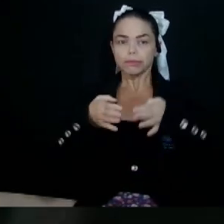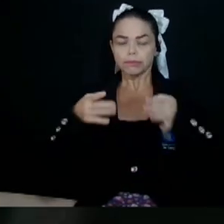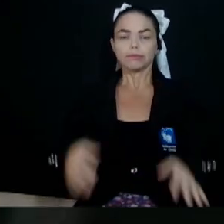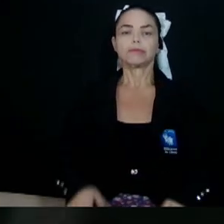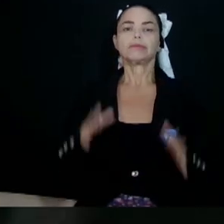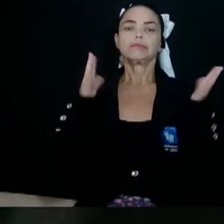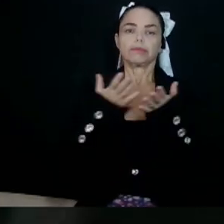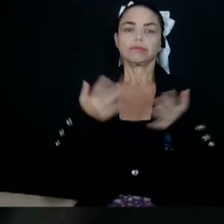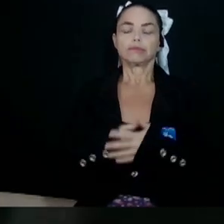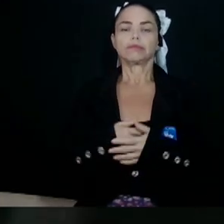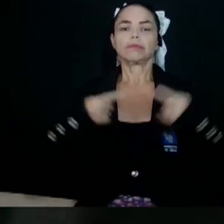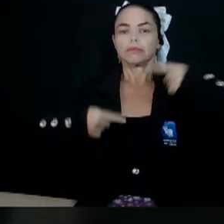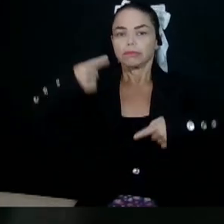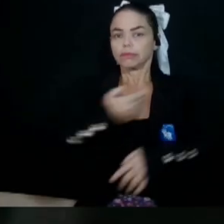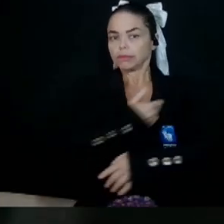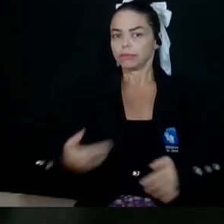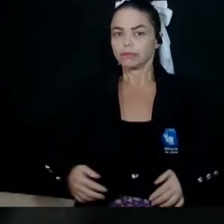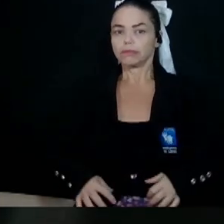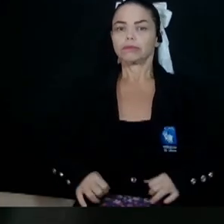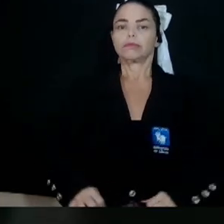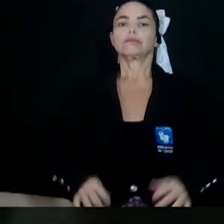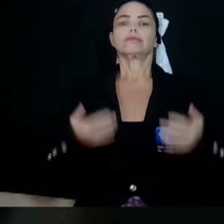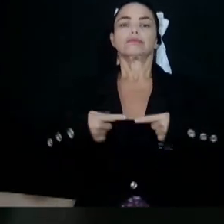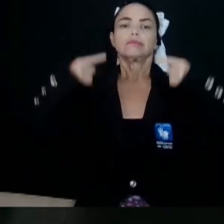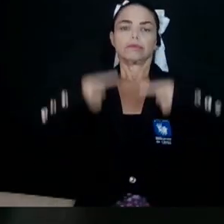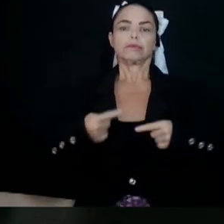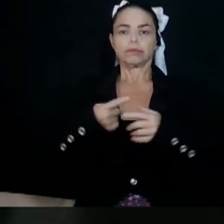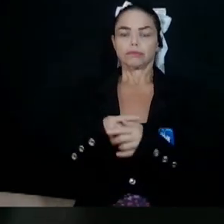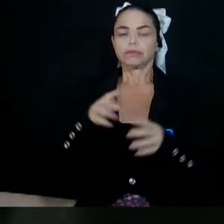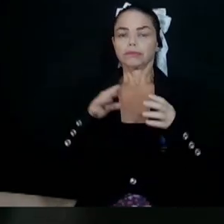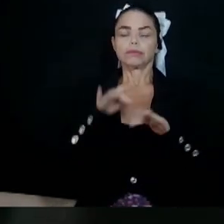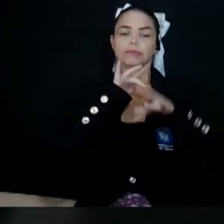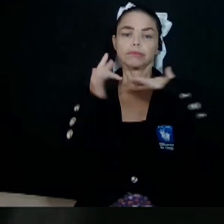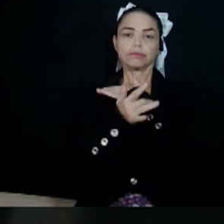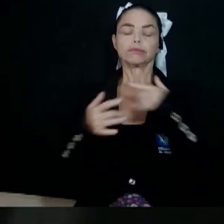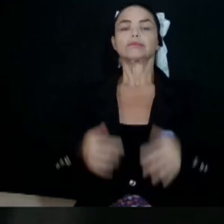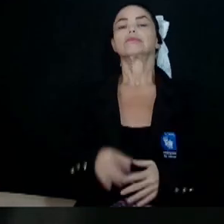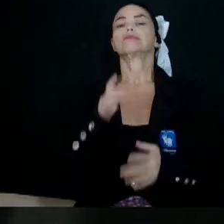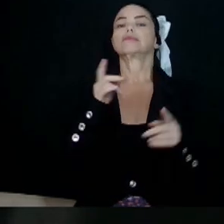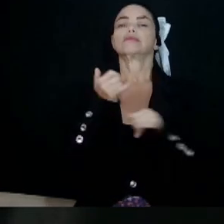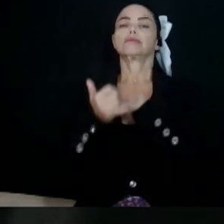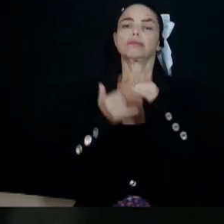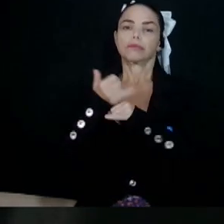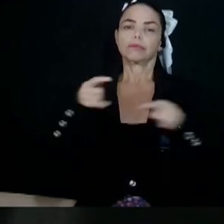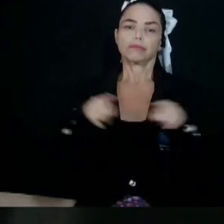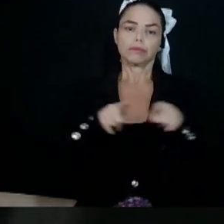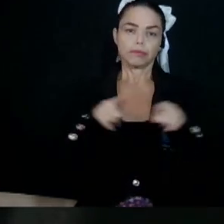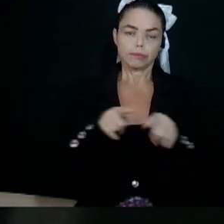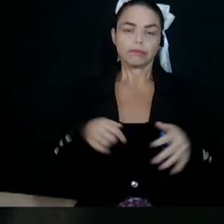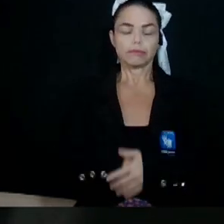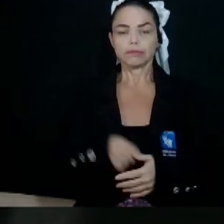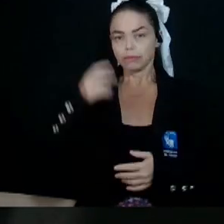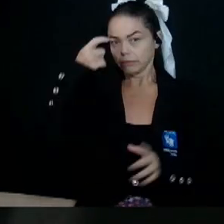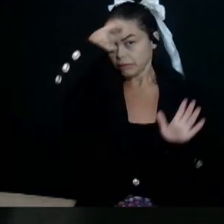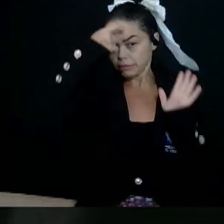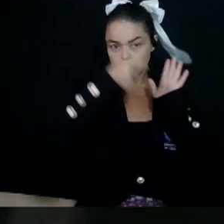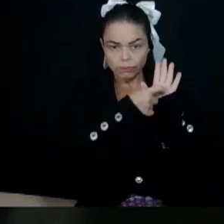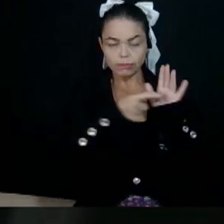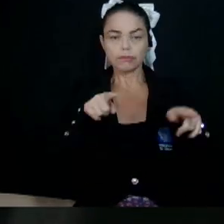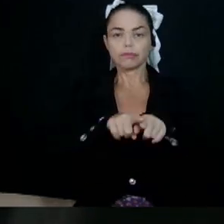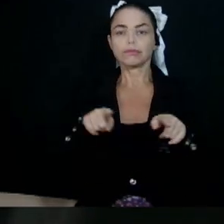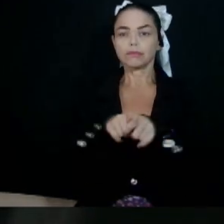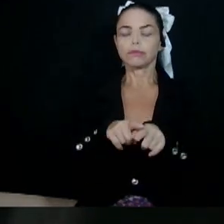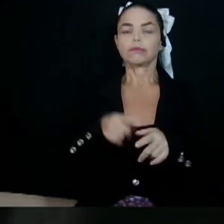atualização de políticas públicas diante dos desafios das redes sociais, plataformas digitais e também da inteligência artificial, além